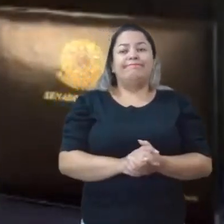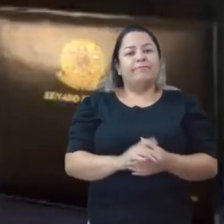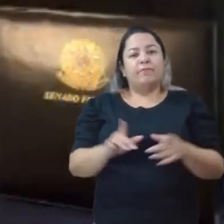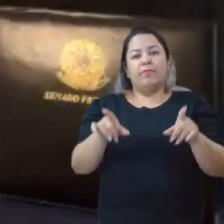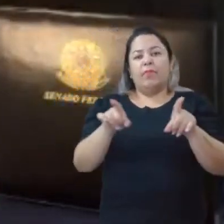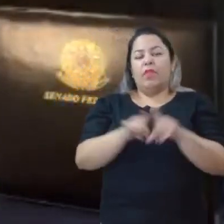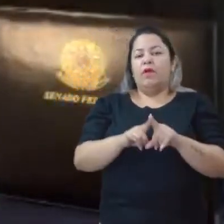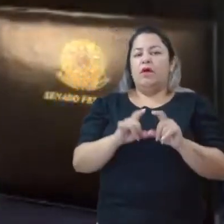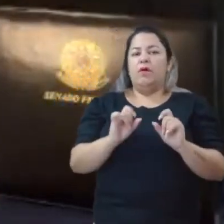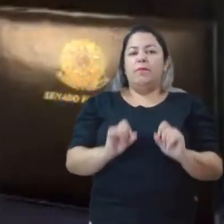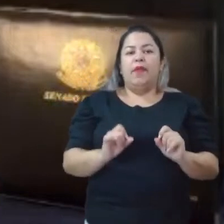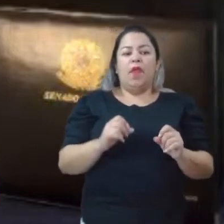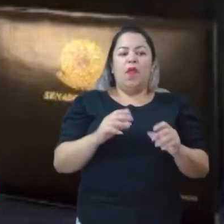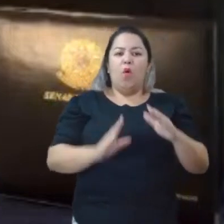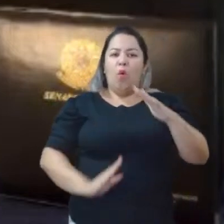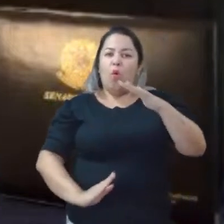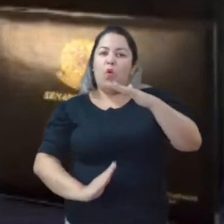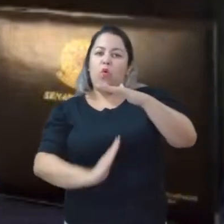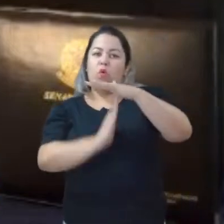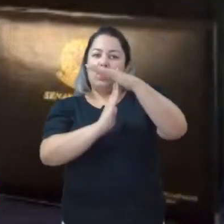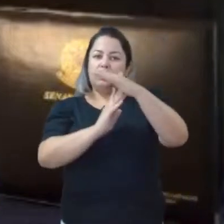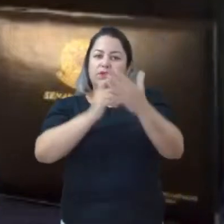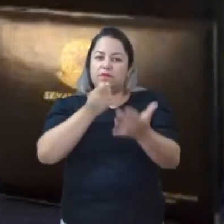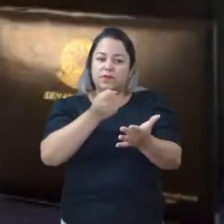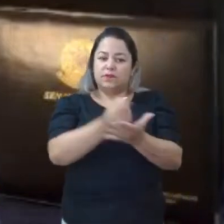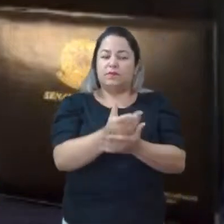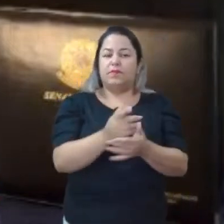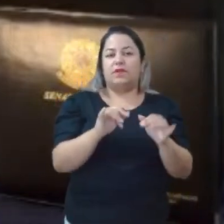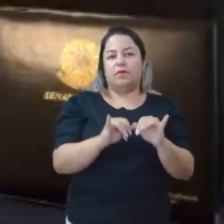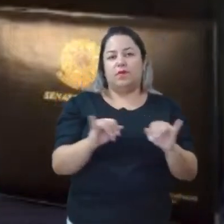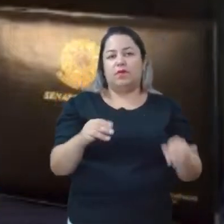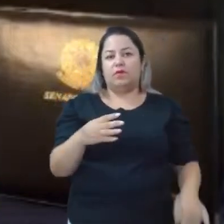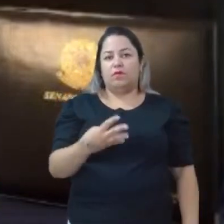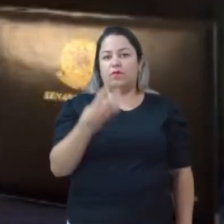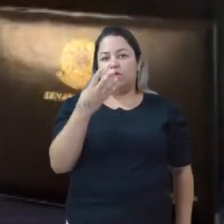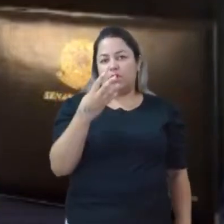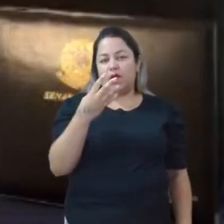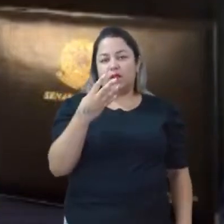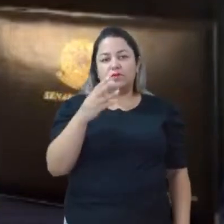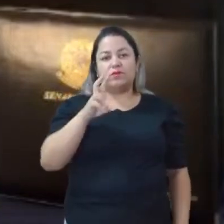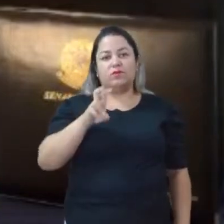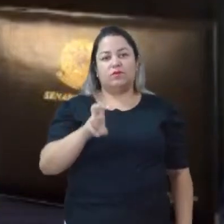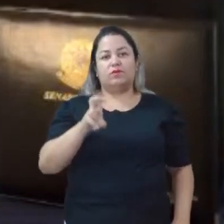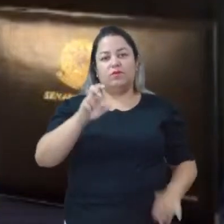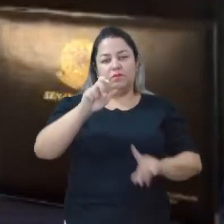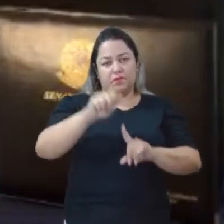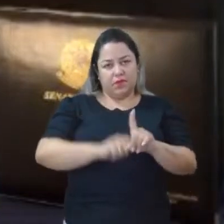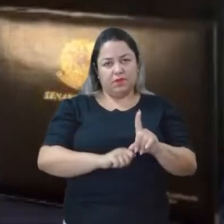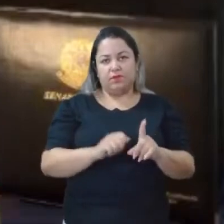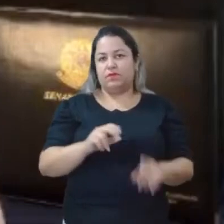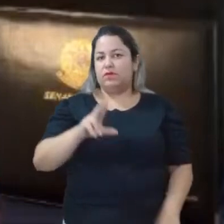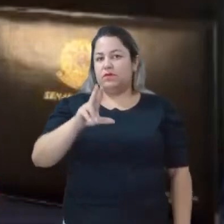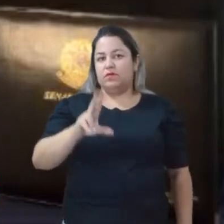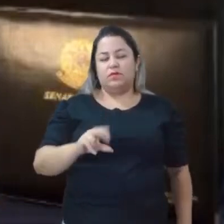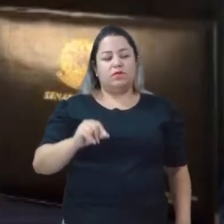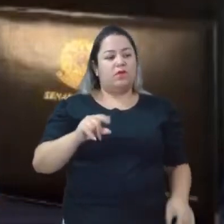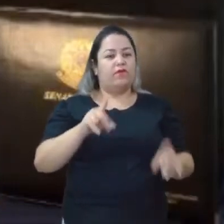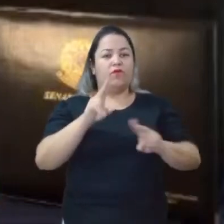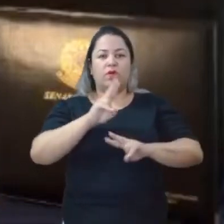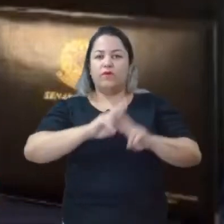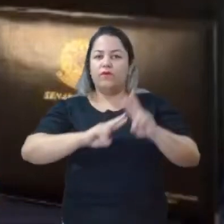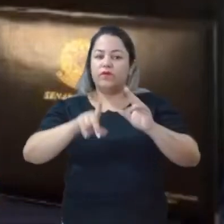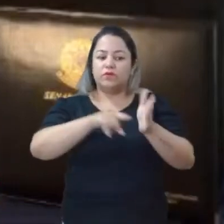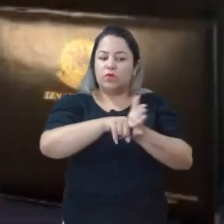extrapolaram o teto de gastos da campanha 4, 5 vezes, e isso não foi medido, não foi